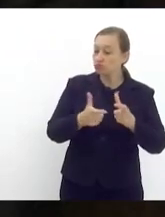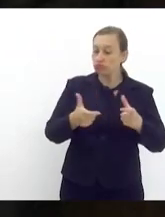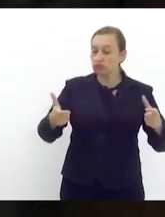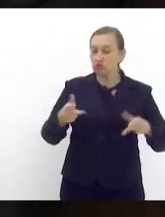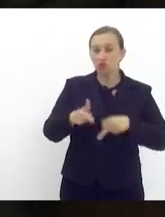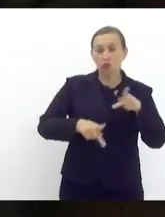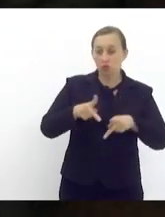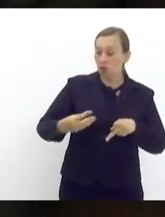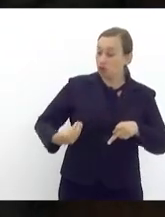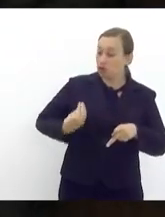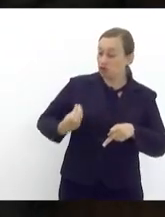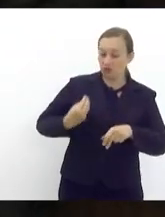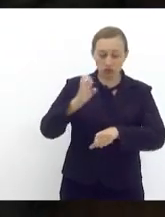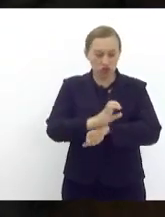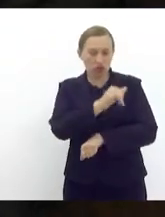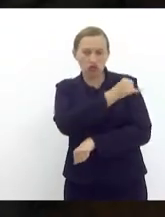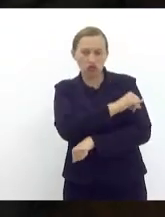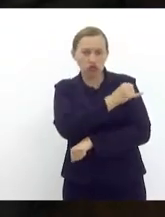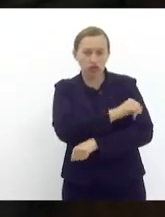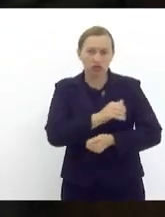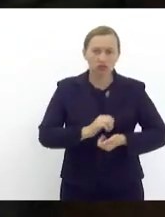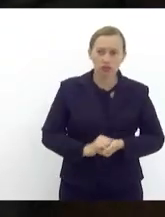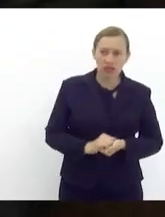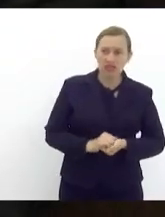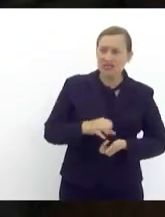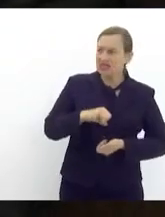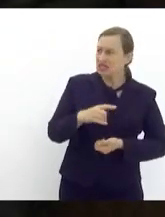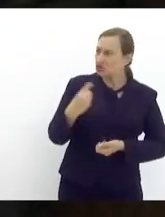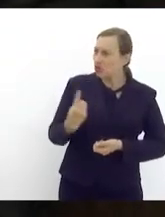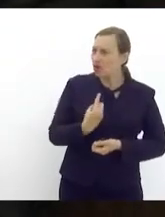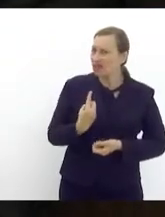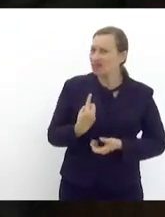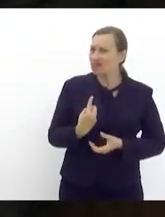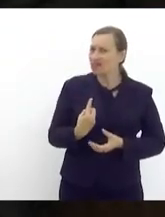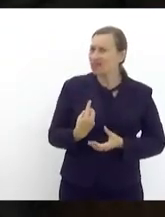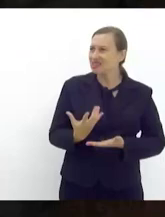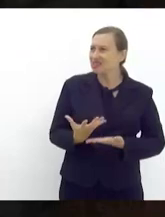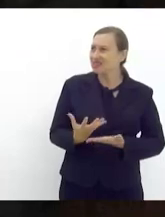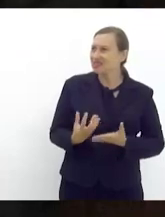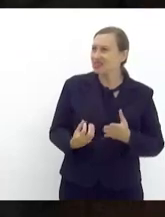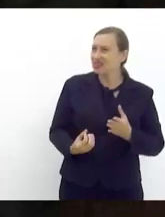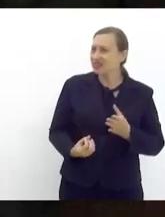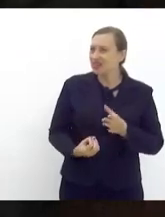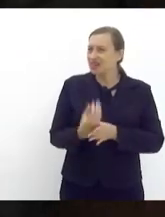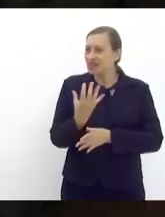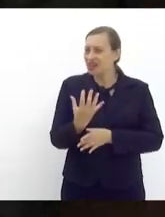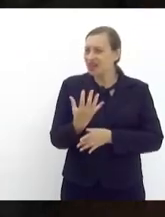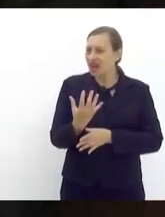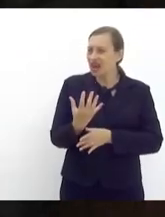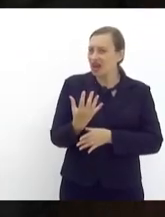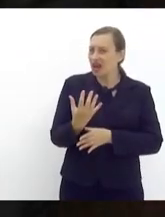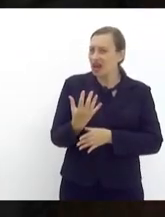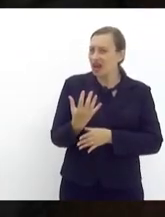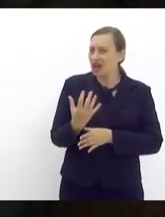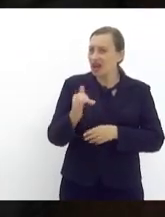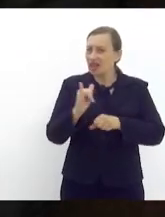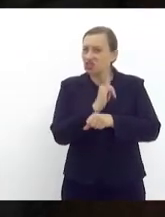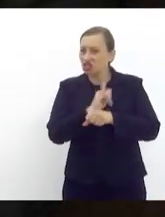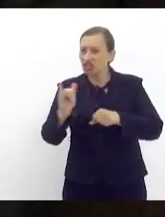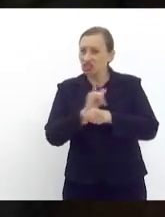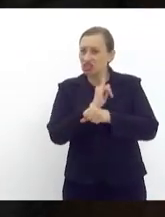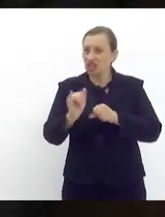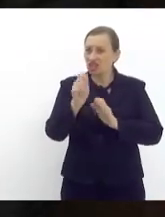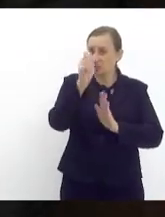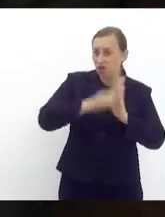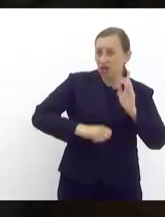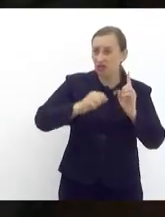que a gente tem no estado do Rio de Janeiro, se a gente criar um mecanismo de legalidade através da tarifa social,